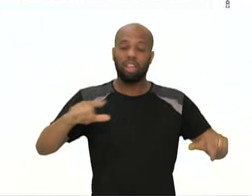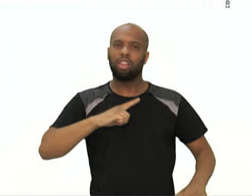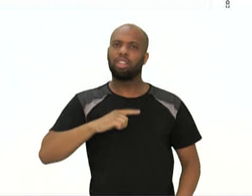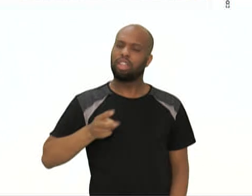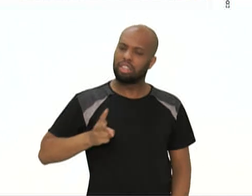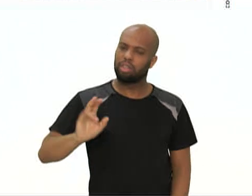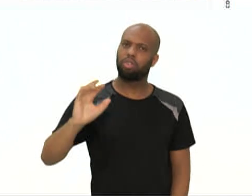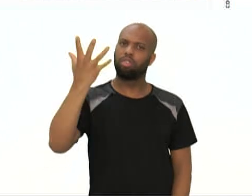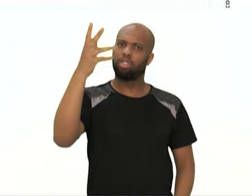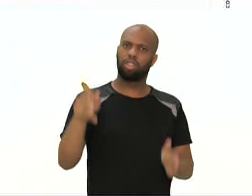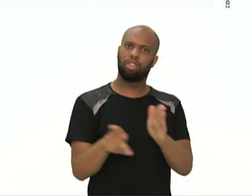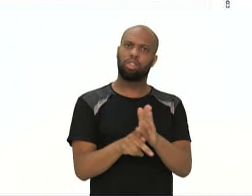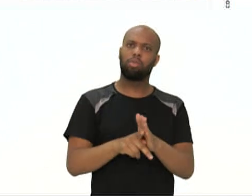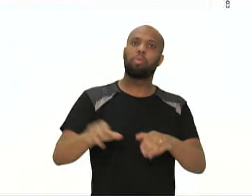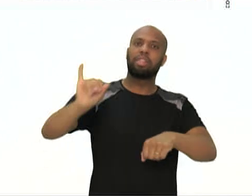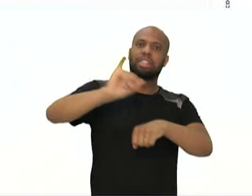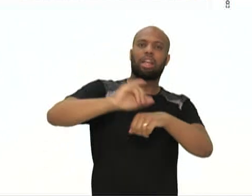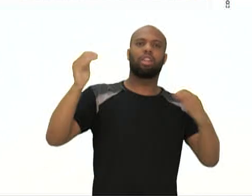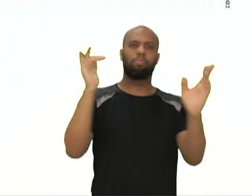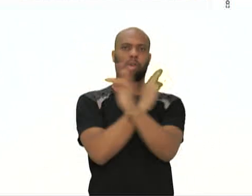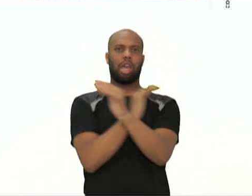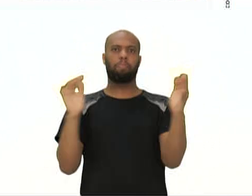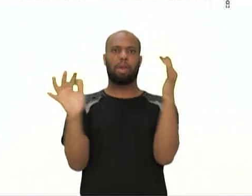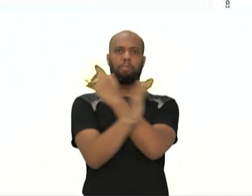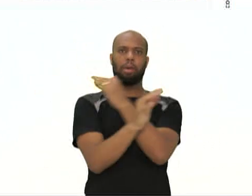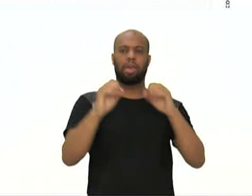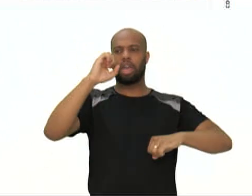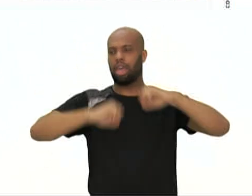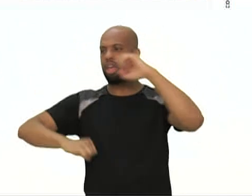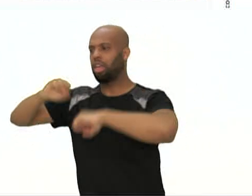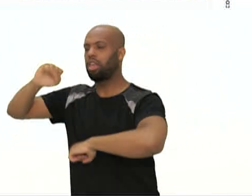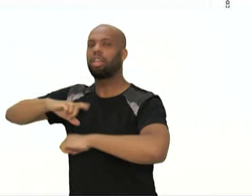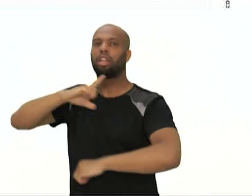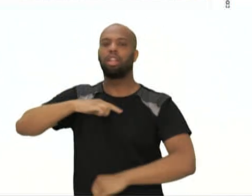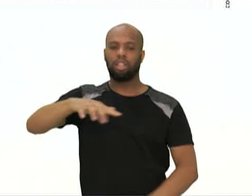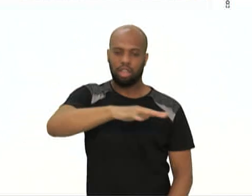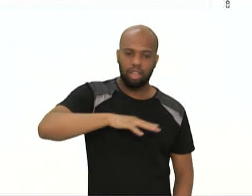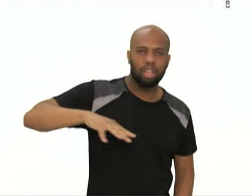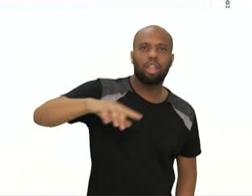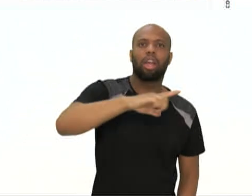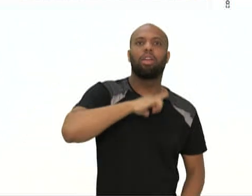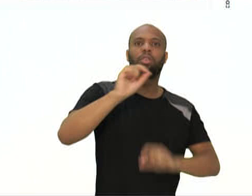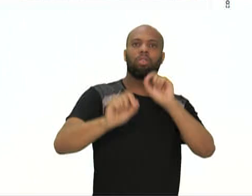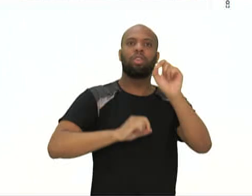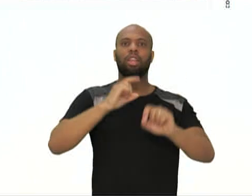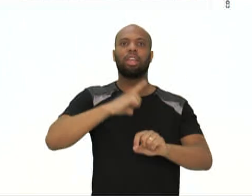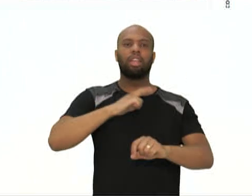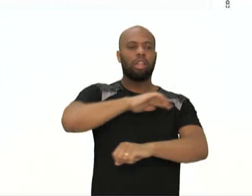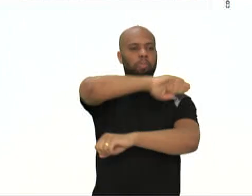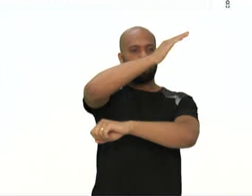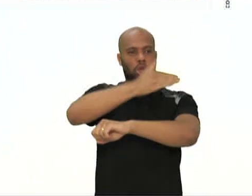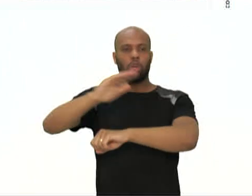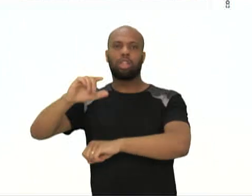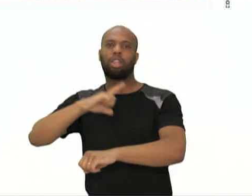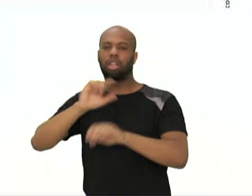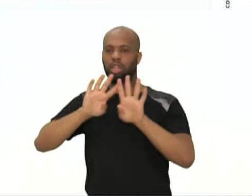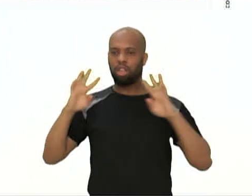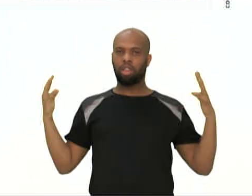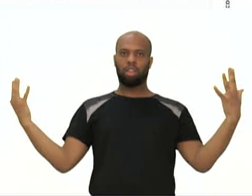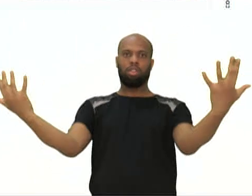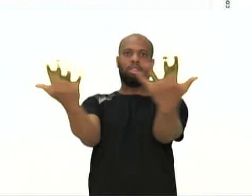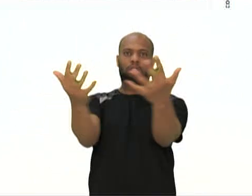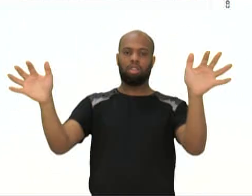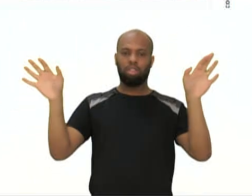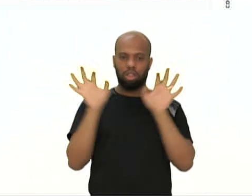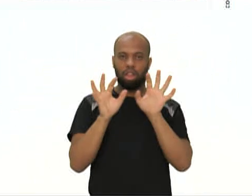centros urbanos industrializados, sobretudo naqueles localizados em áreas cercadas por serras e montanhas. Então, o que a